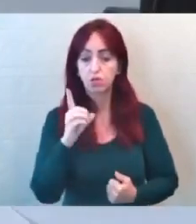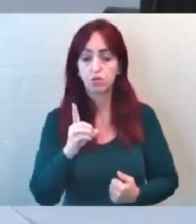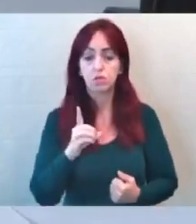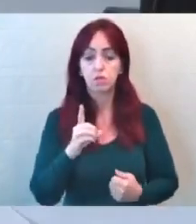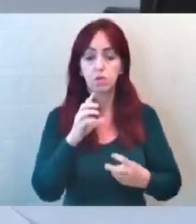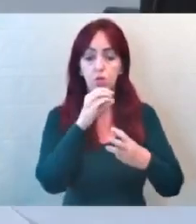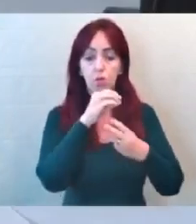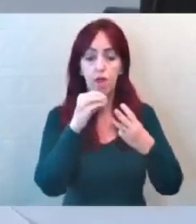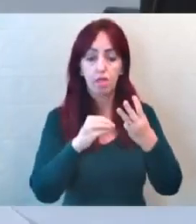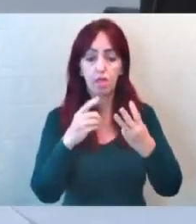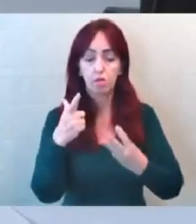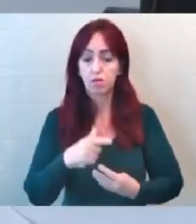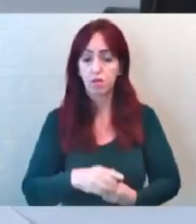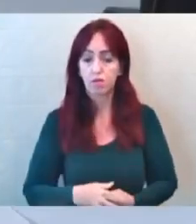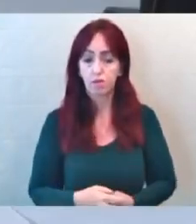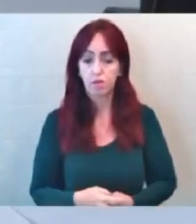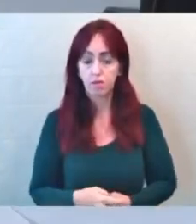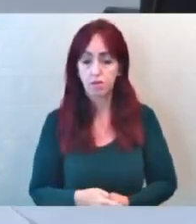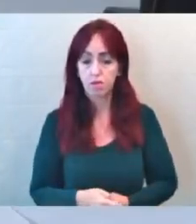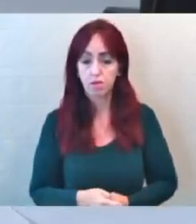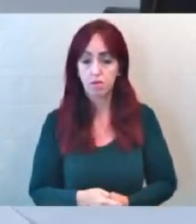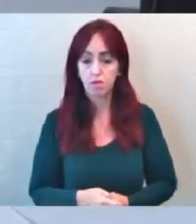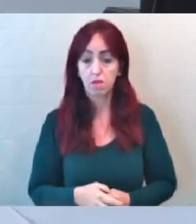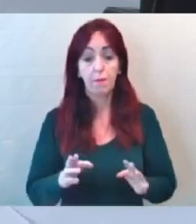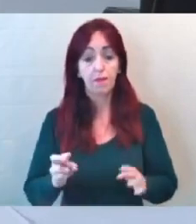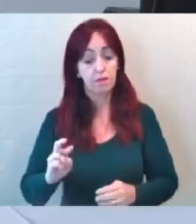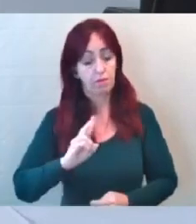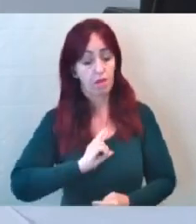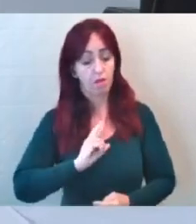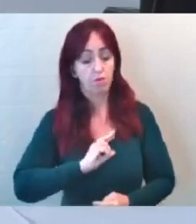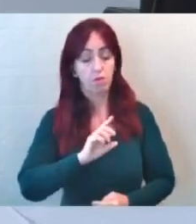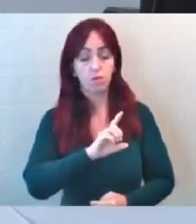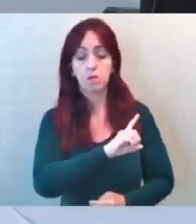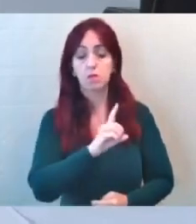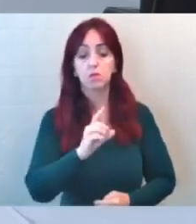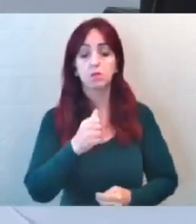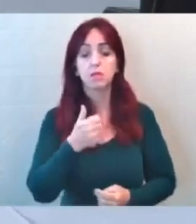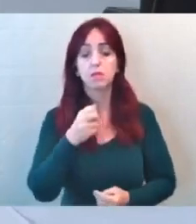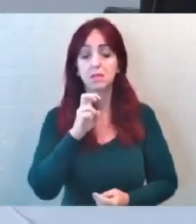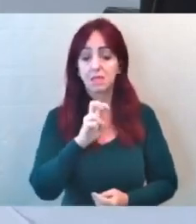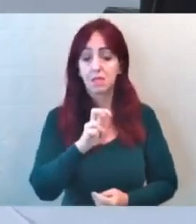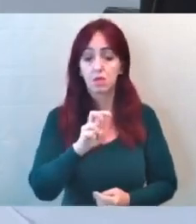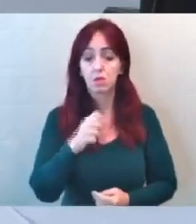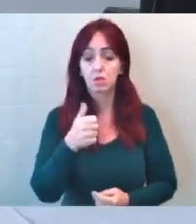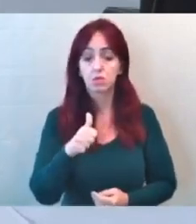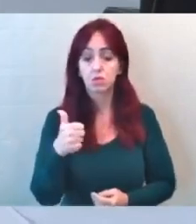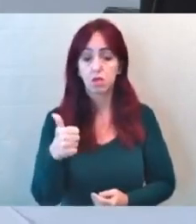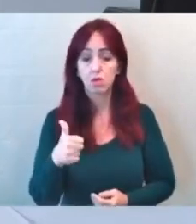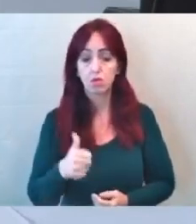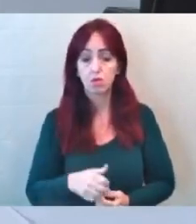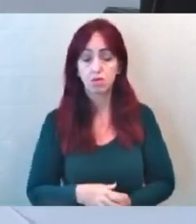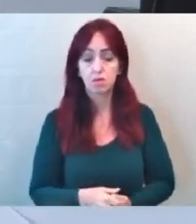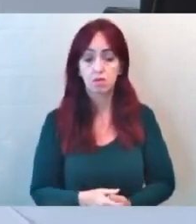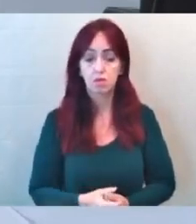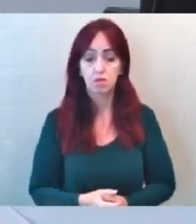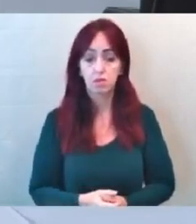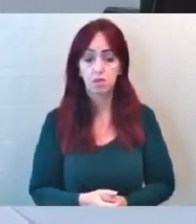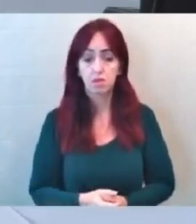que nos dias 5 e no dia 12, algumas linhas do sistema suplementar trabalharam de forma gratuita.